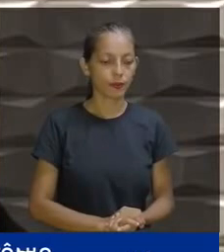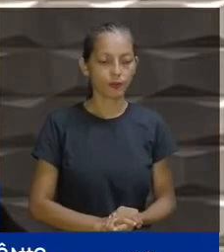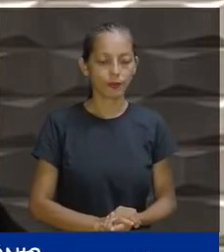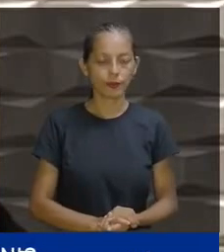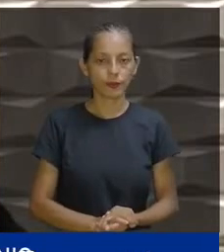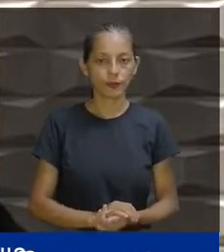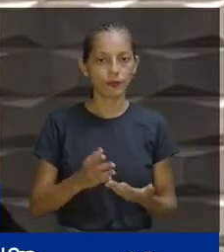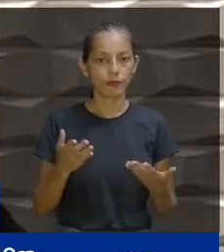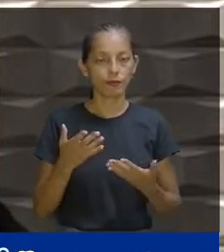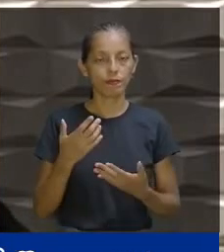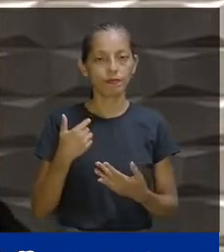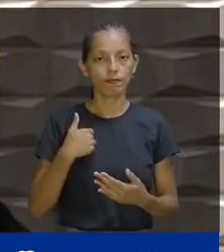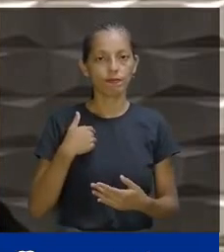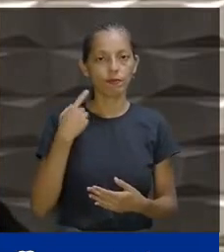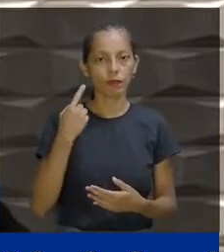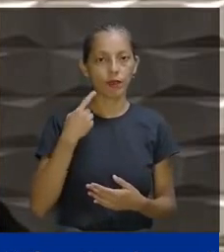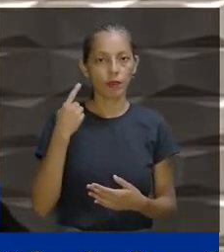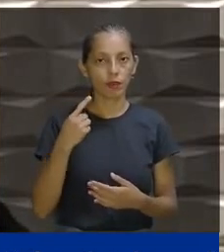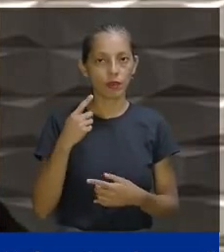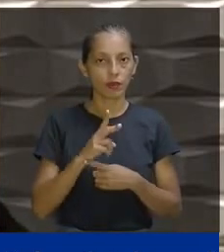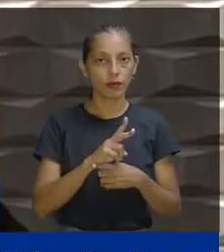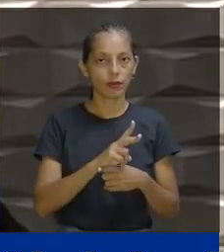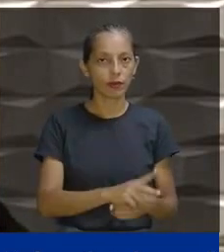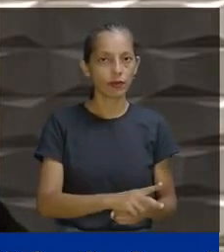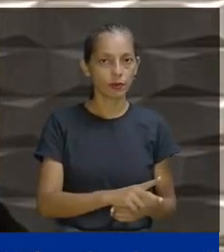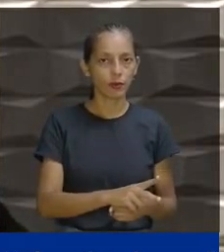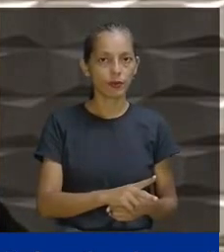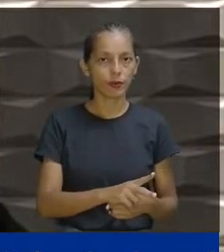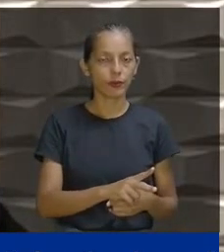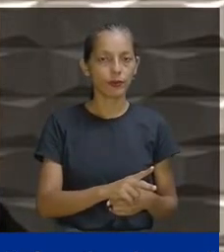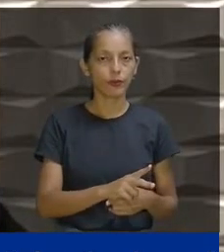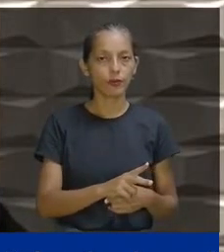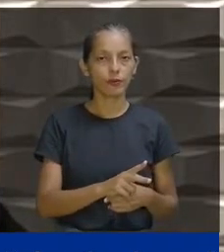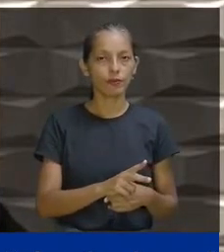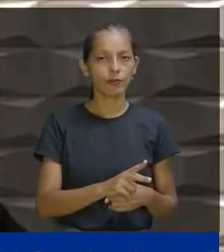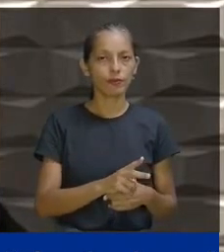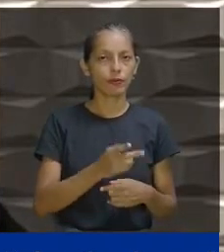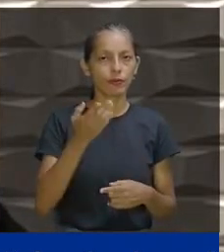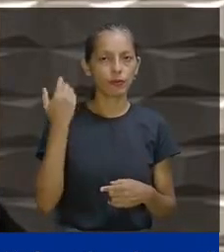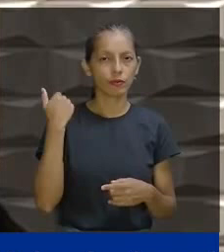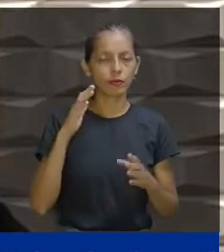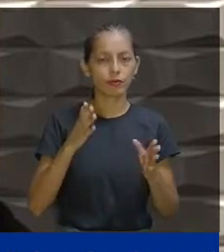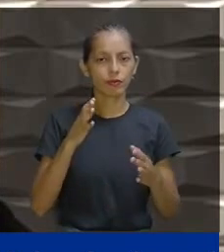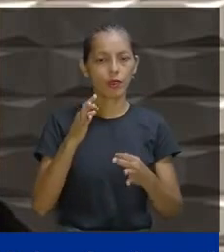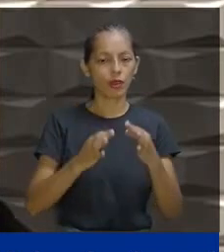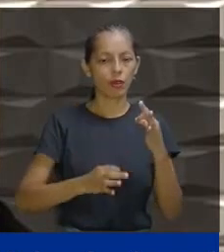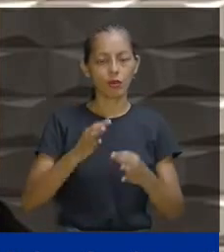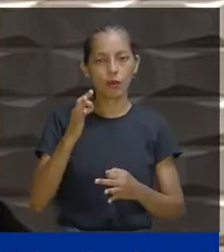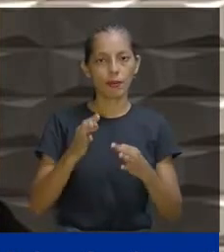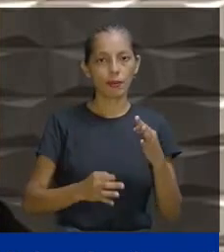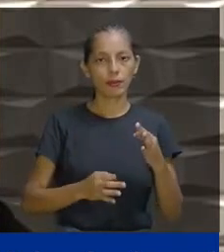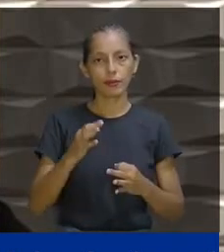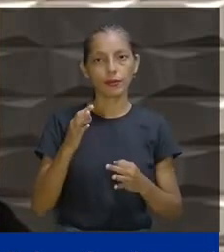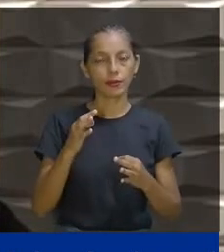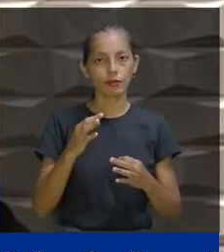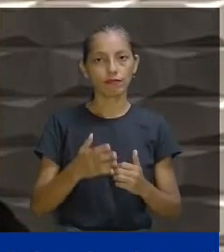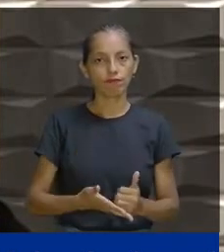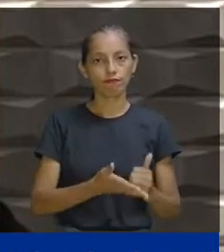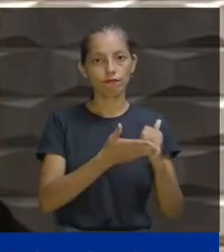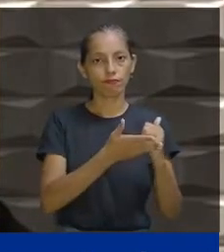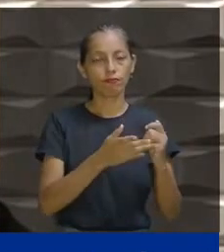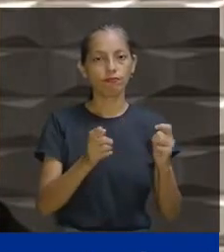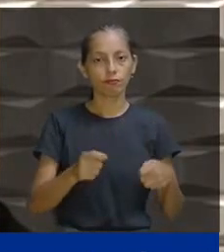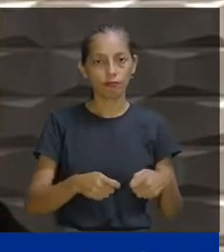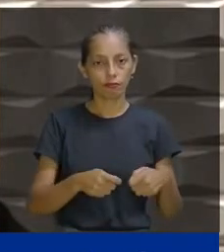sustentação, considerando já Busto para cima, a advogada o julgamento Amanda da Figueiredo. exceção de suspeição e também